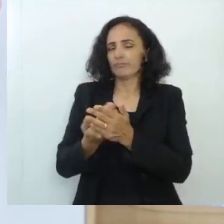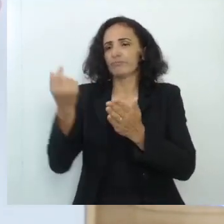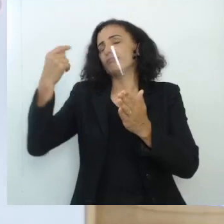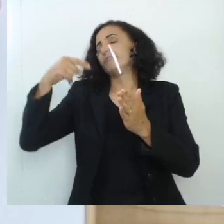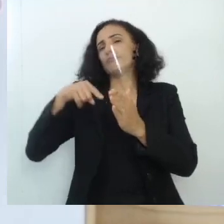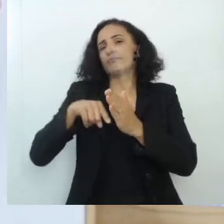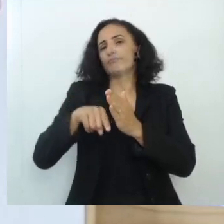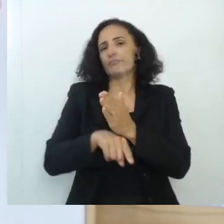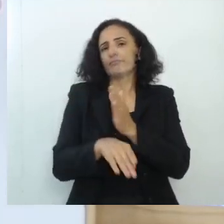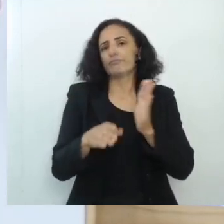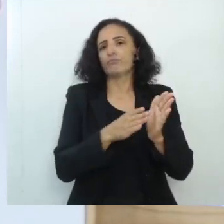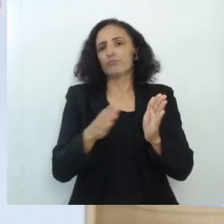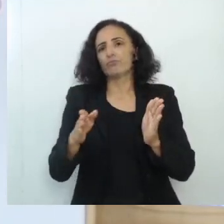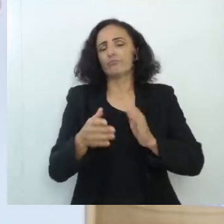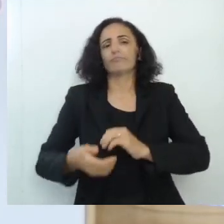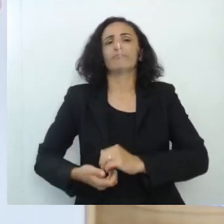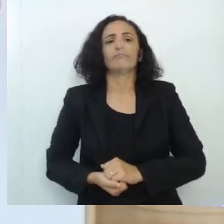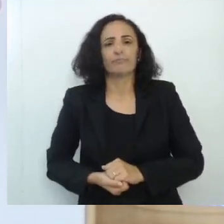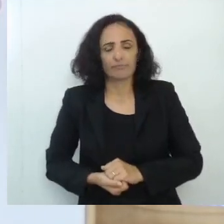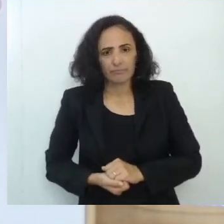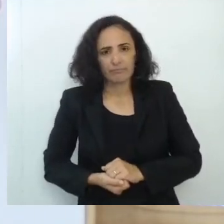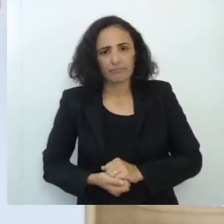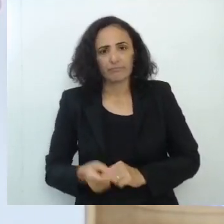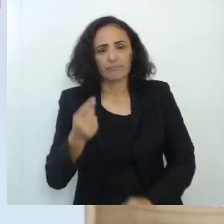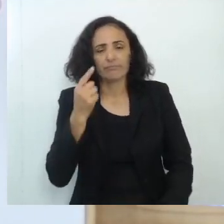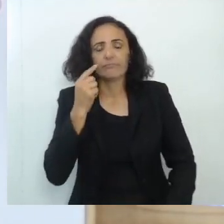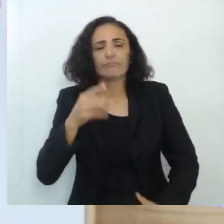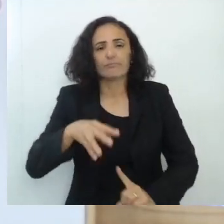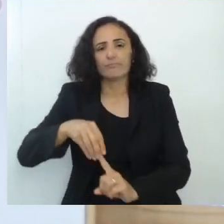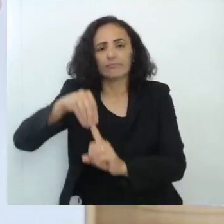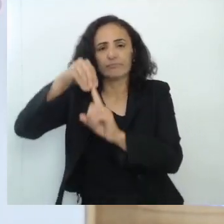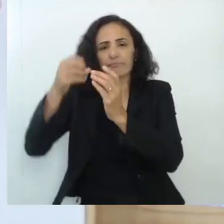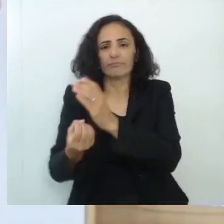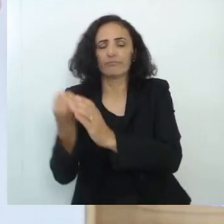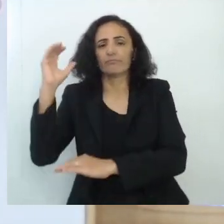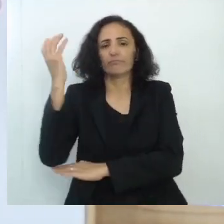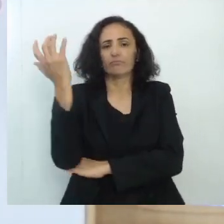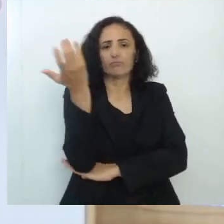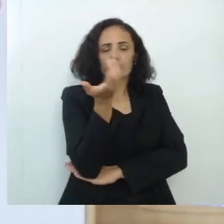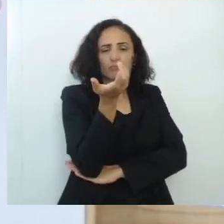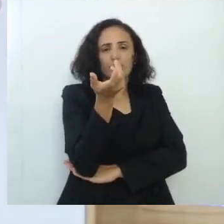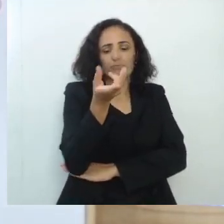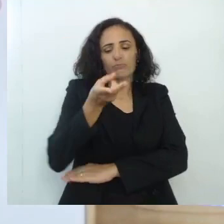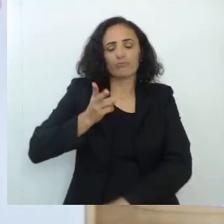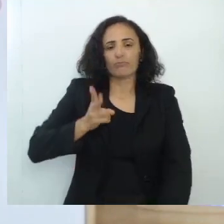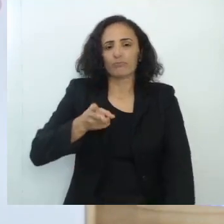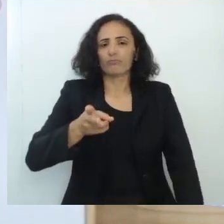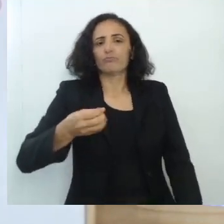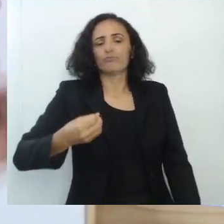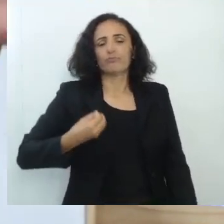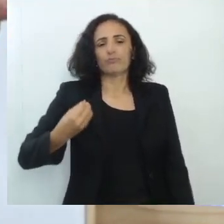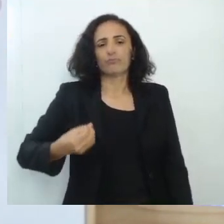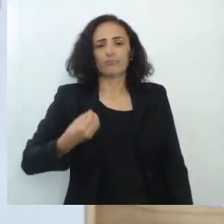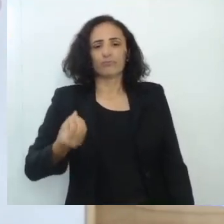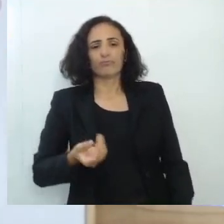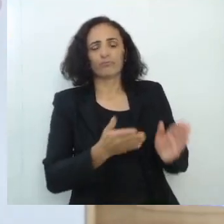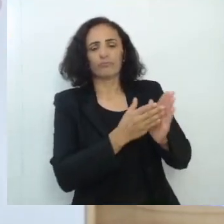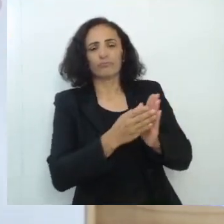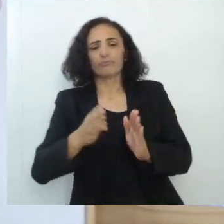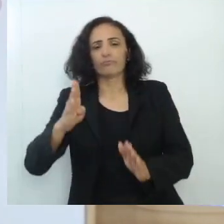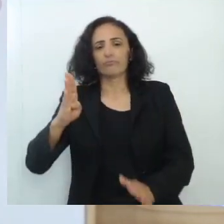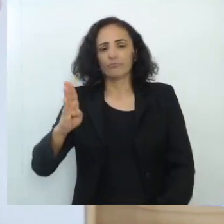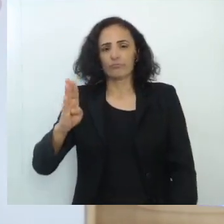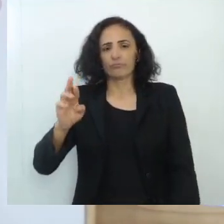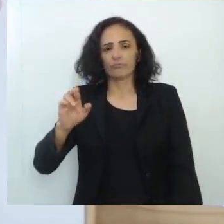diploide, é aquela coisa que a gente diz, tá? A única planta que a fase haploide predomina são as briófitas. Todas